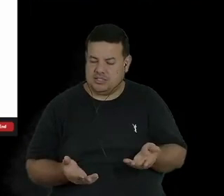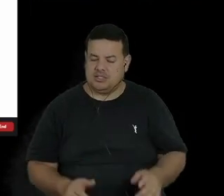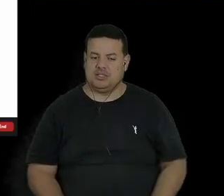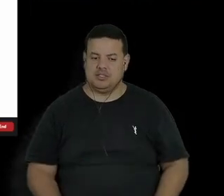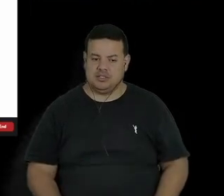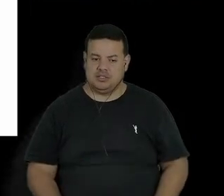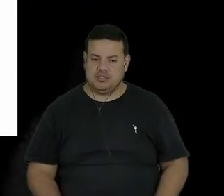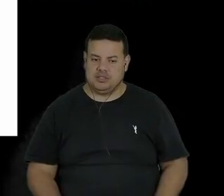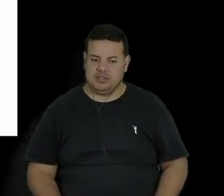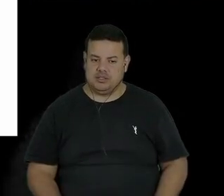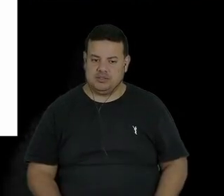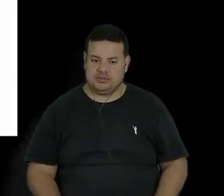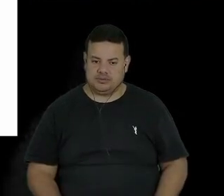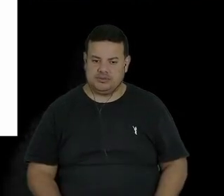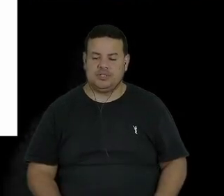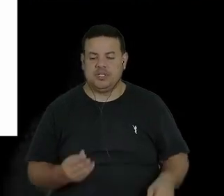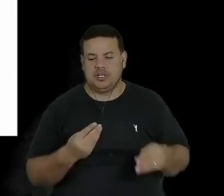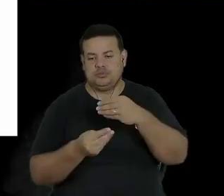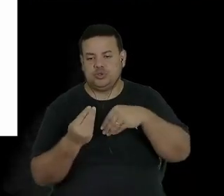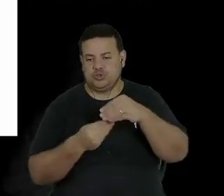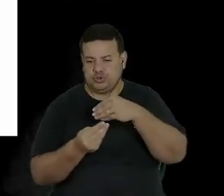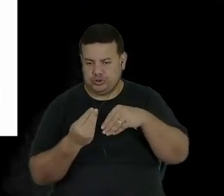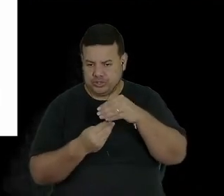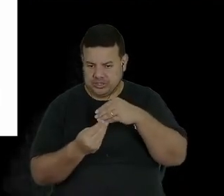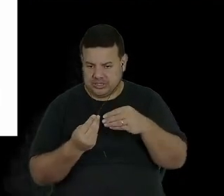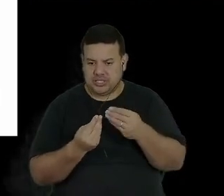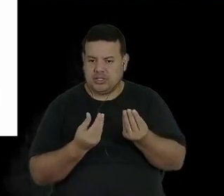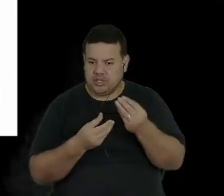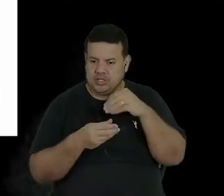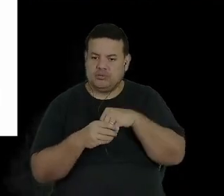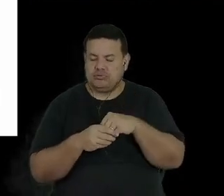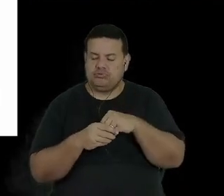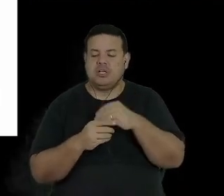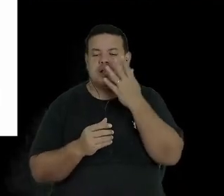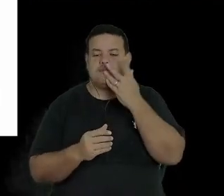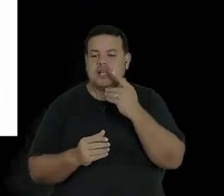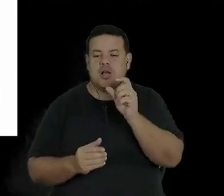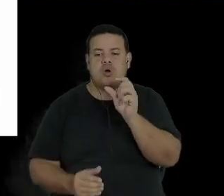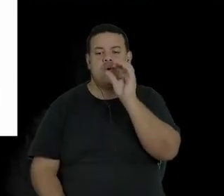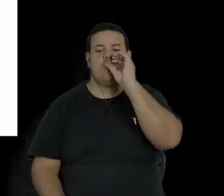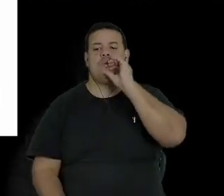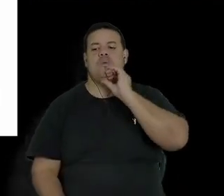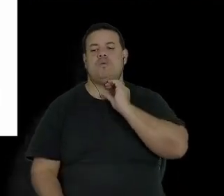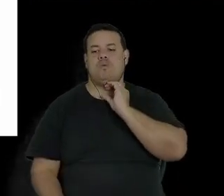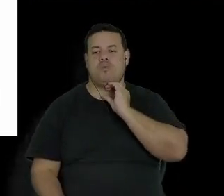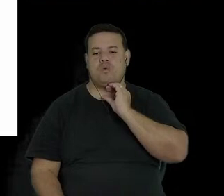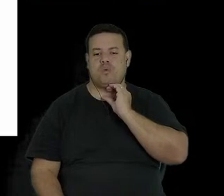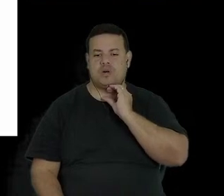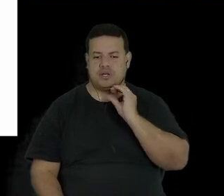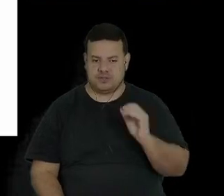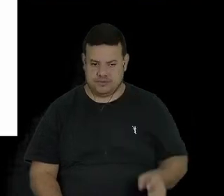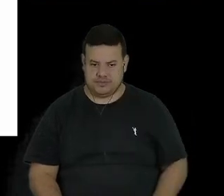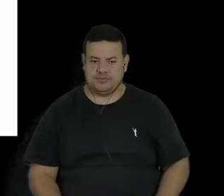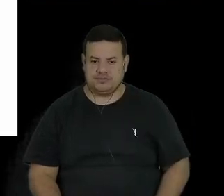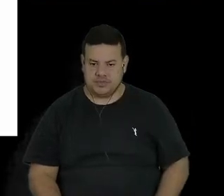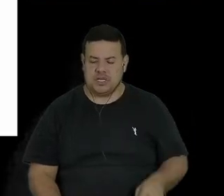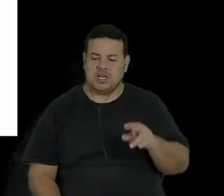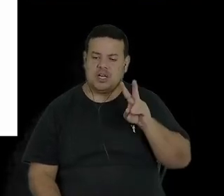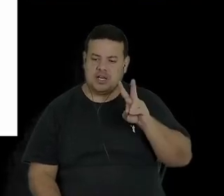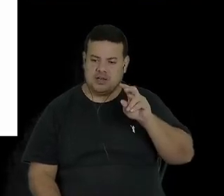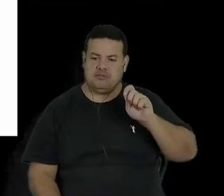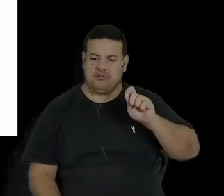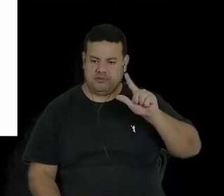de misturação de fluxo em crianças entubadas. A bendita válvula cardíaca que a gente vai ter tempo para